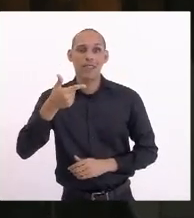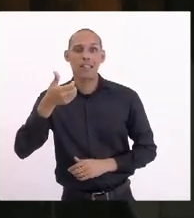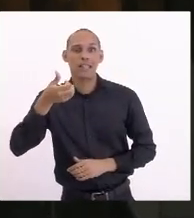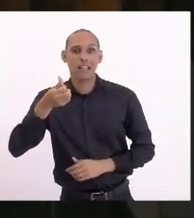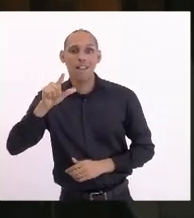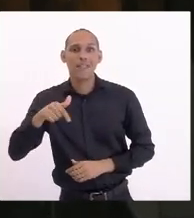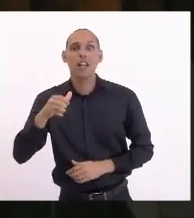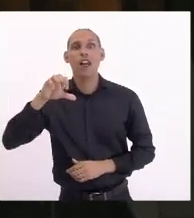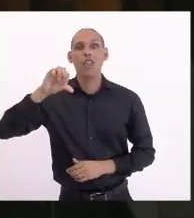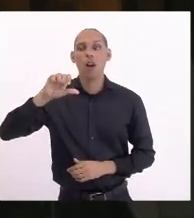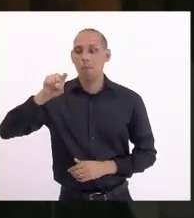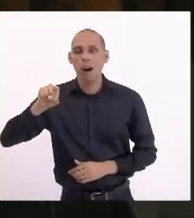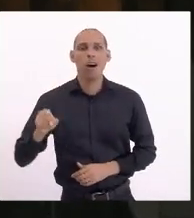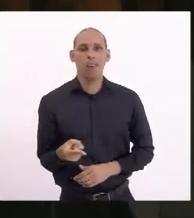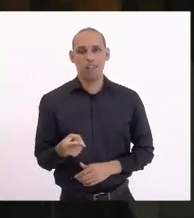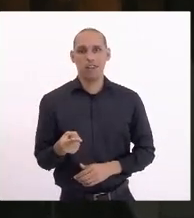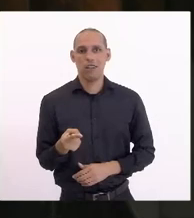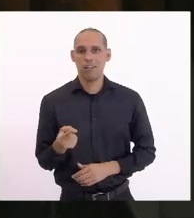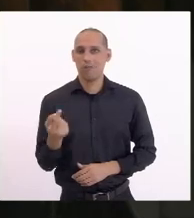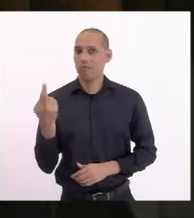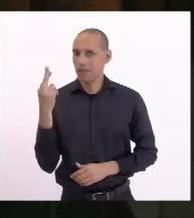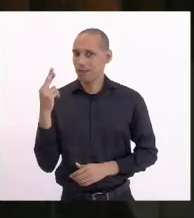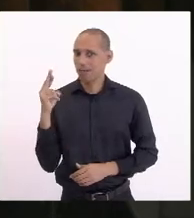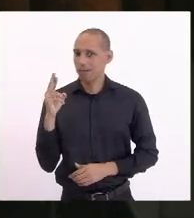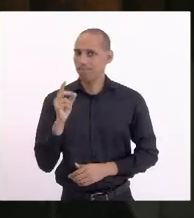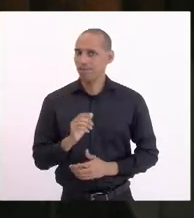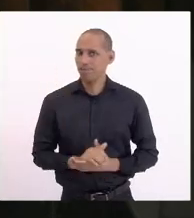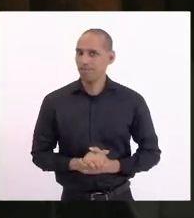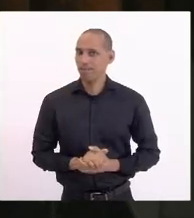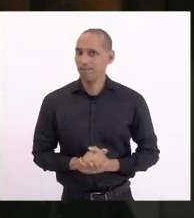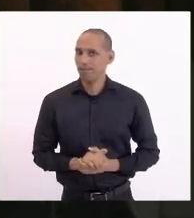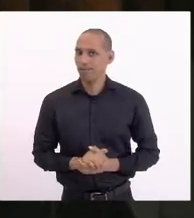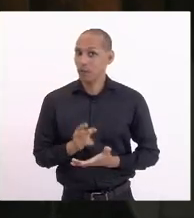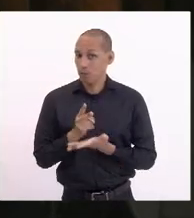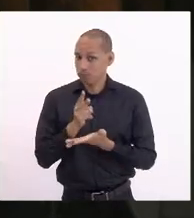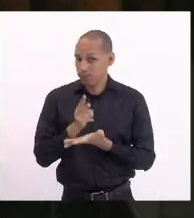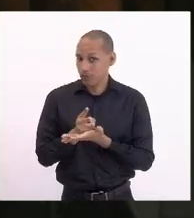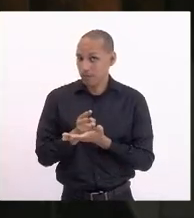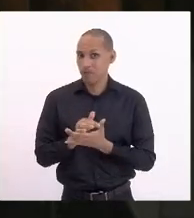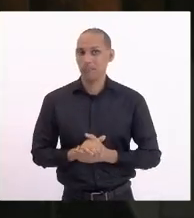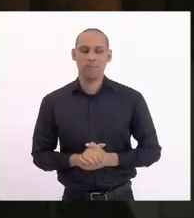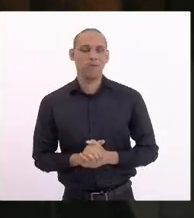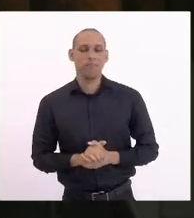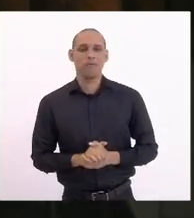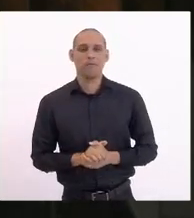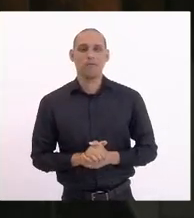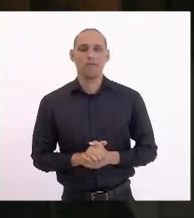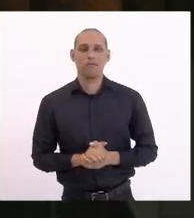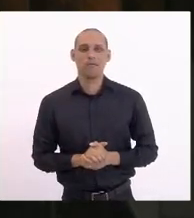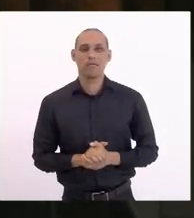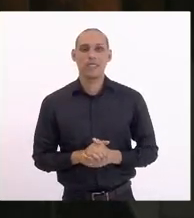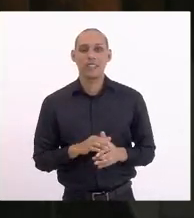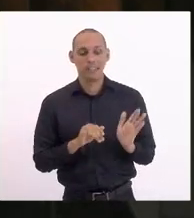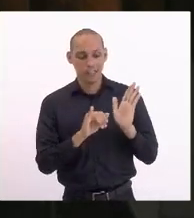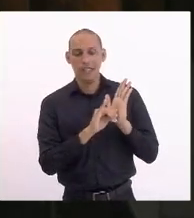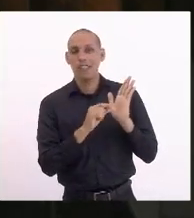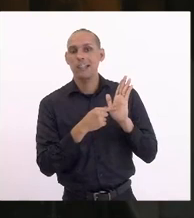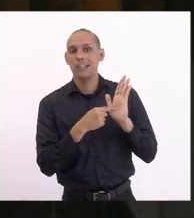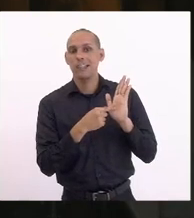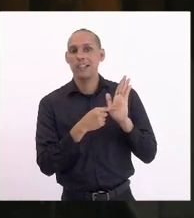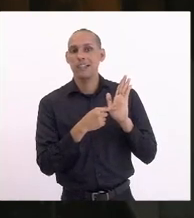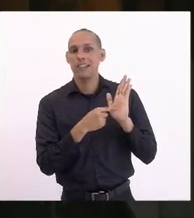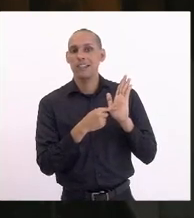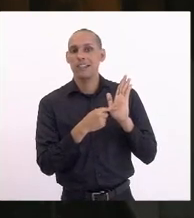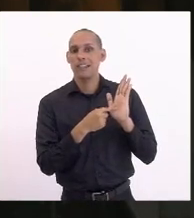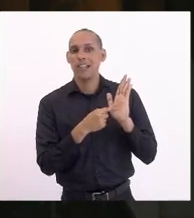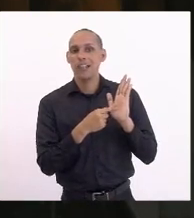milhões de reais. Continuando, no item Fundo